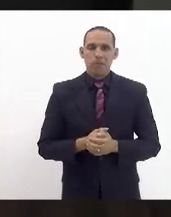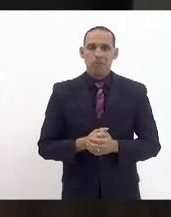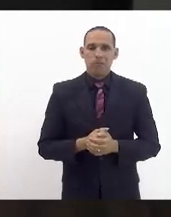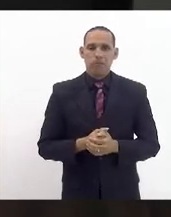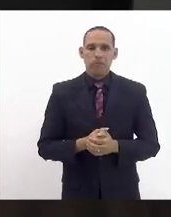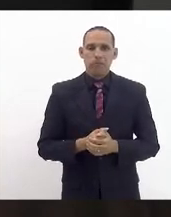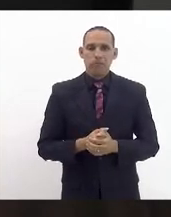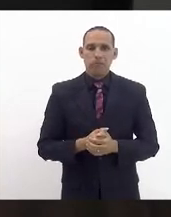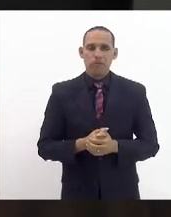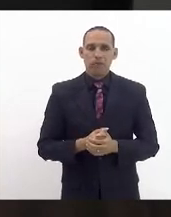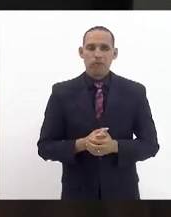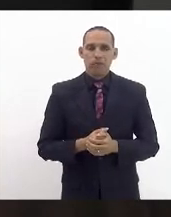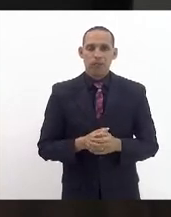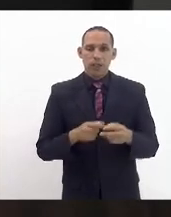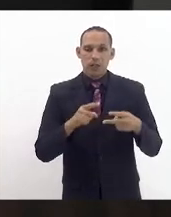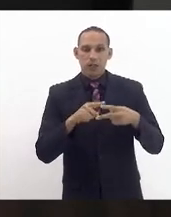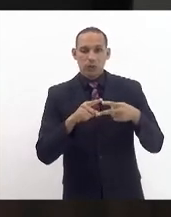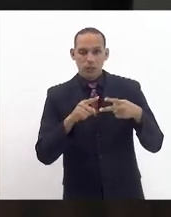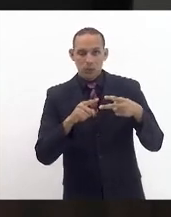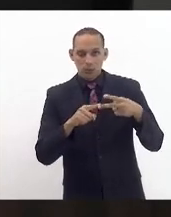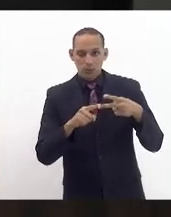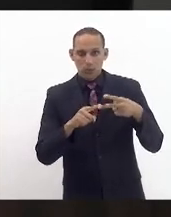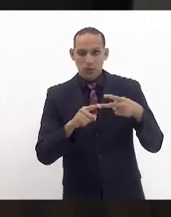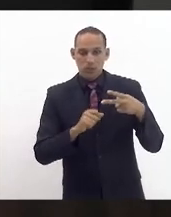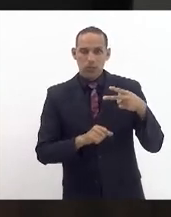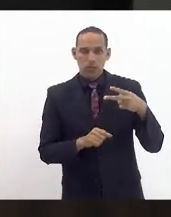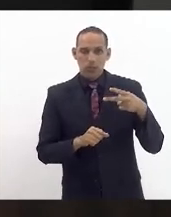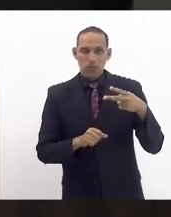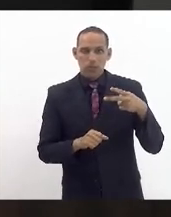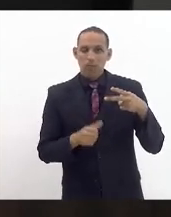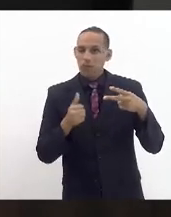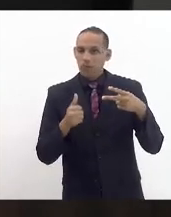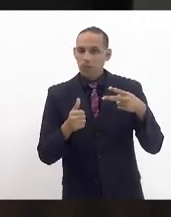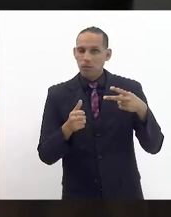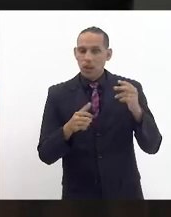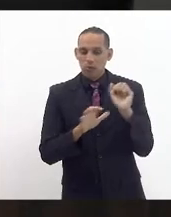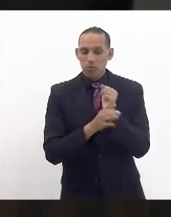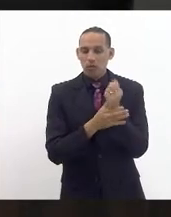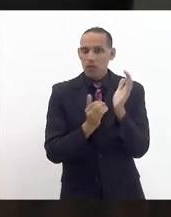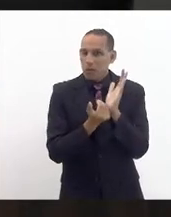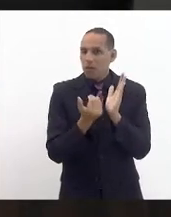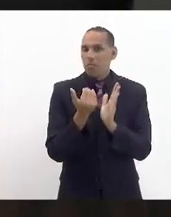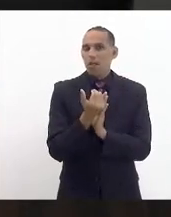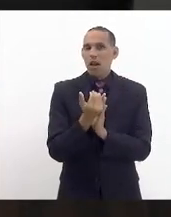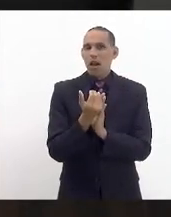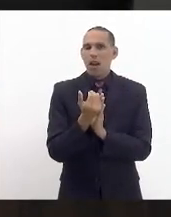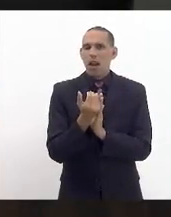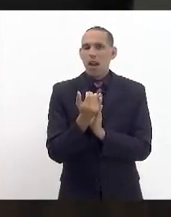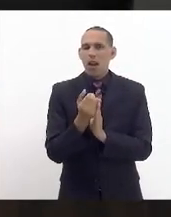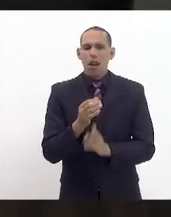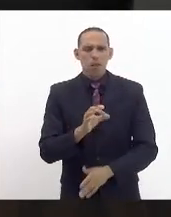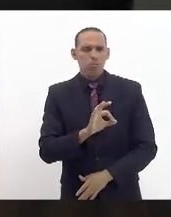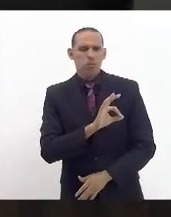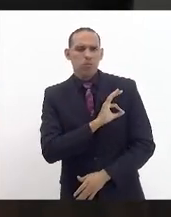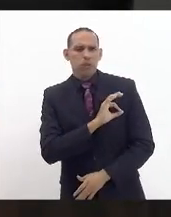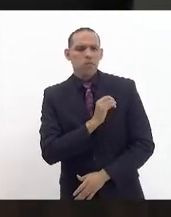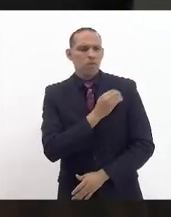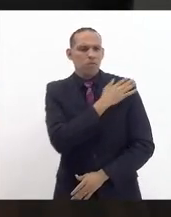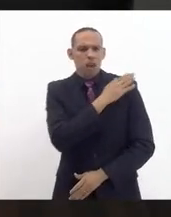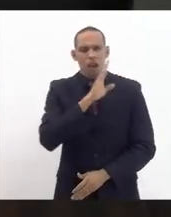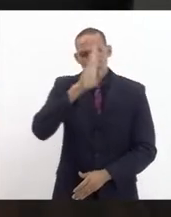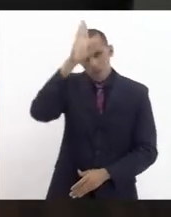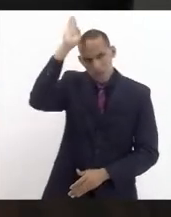com esses dois episódios. Mais segurança, vamos convidar Polícia Militar, o bombeiro, vamos